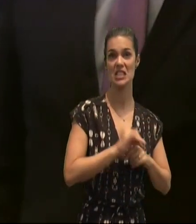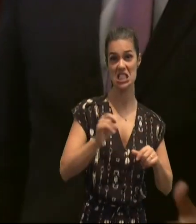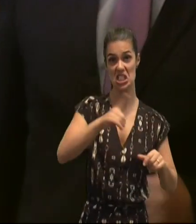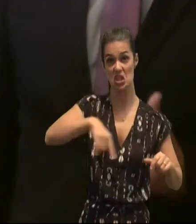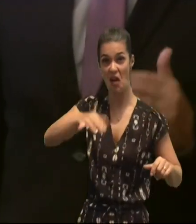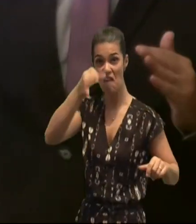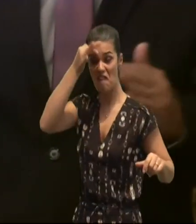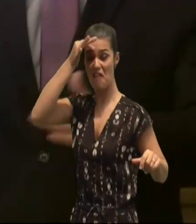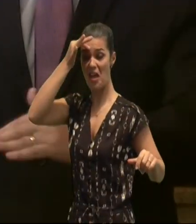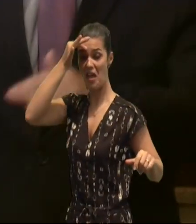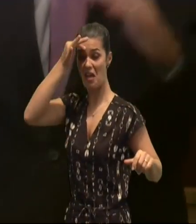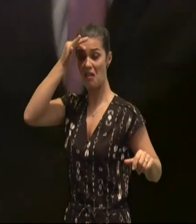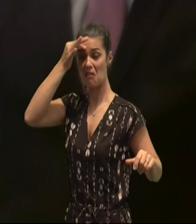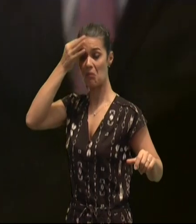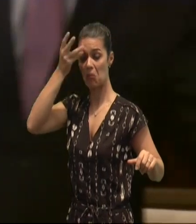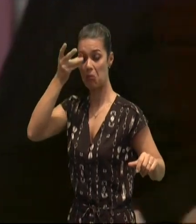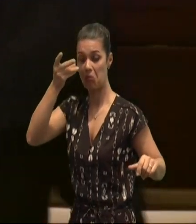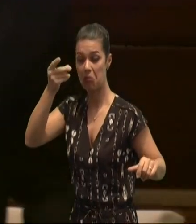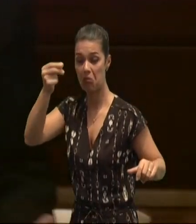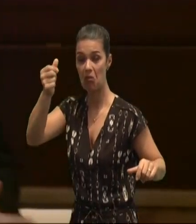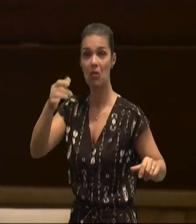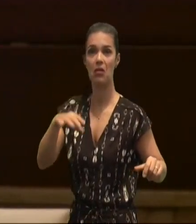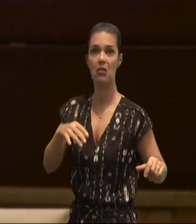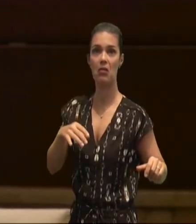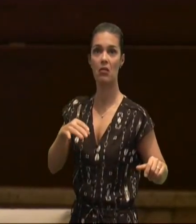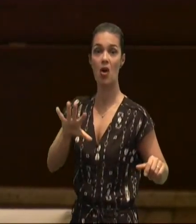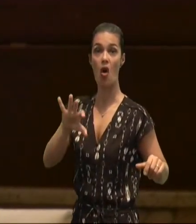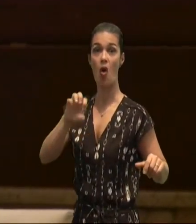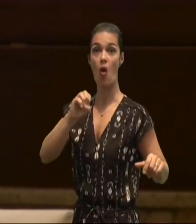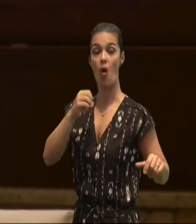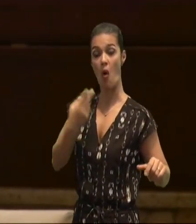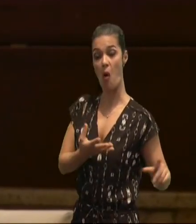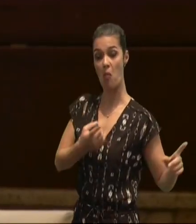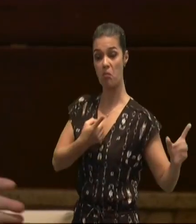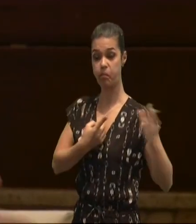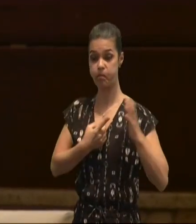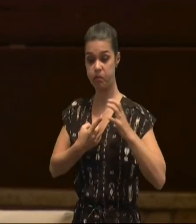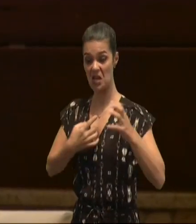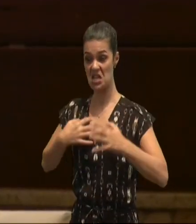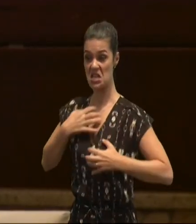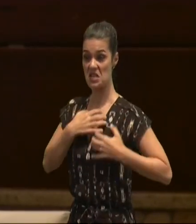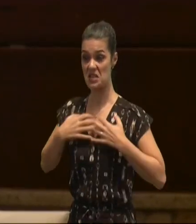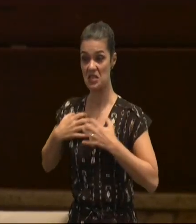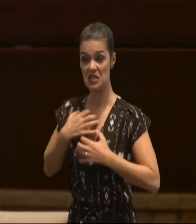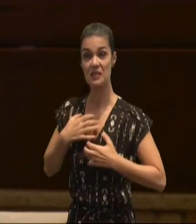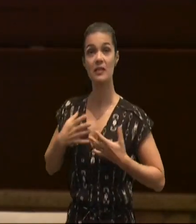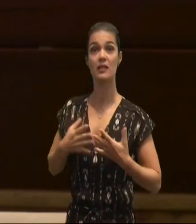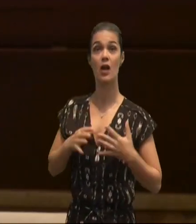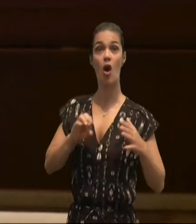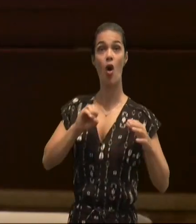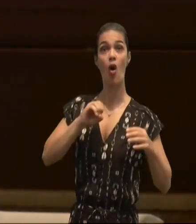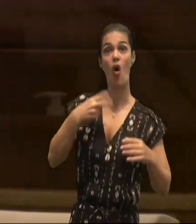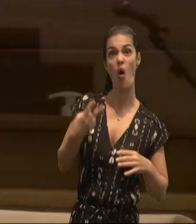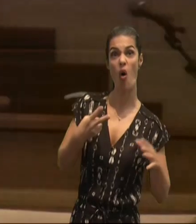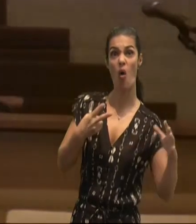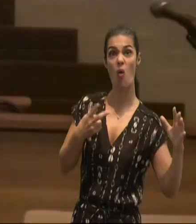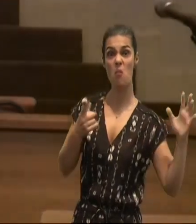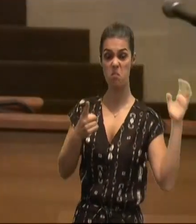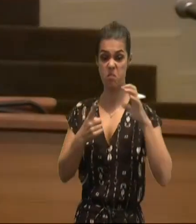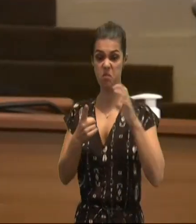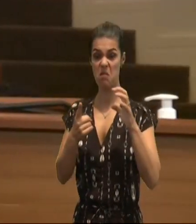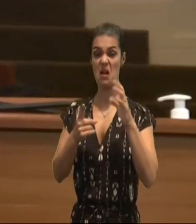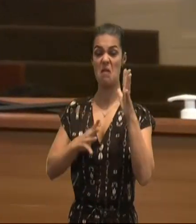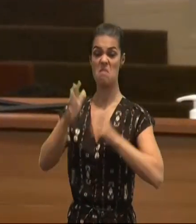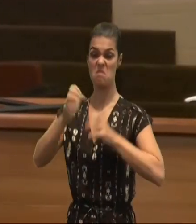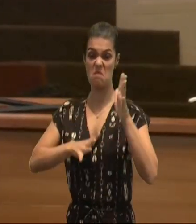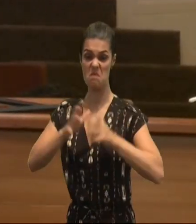desespero, tentando colocar uns contra os outros, tentando criar dificuldades entre as famílias, tentando criar discórdia na nação,